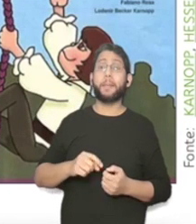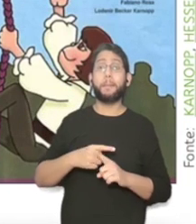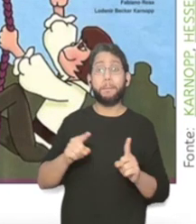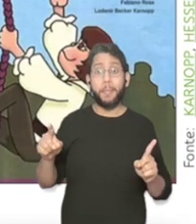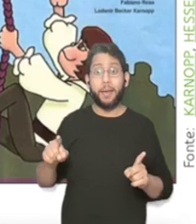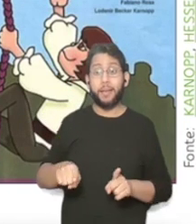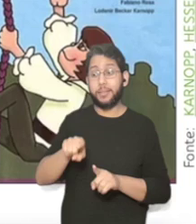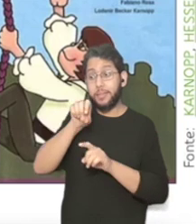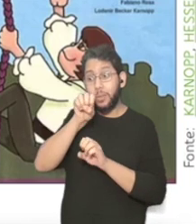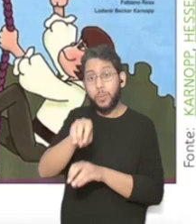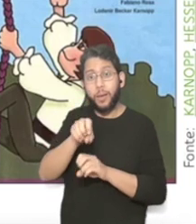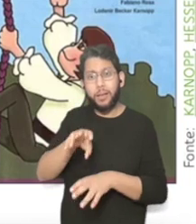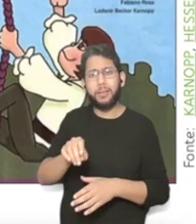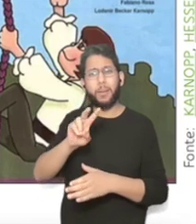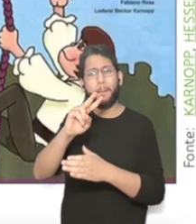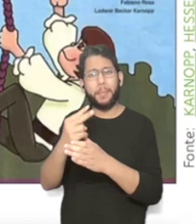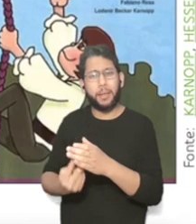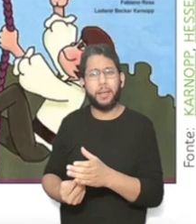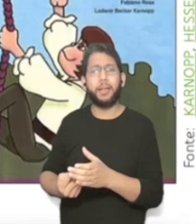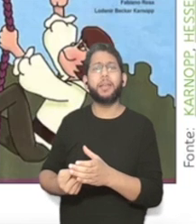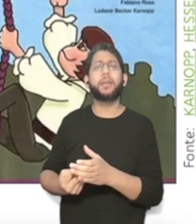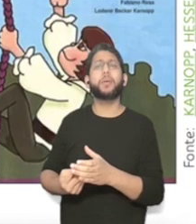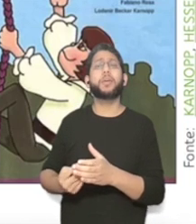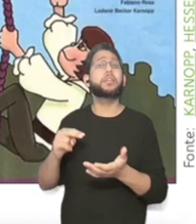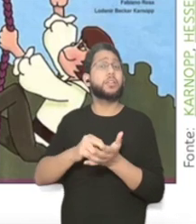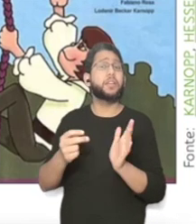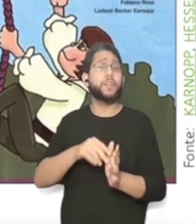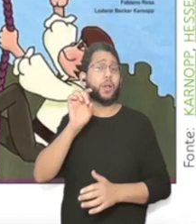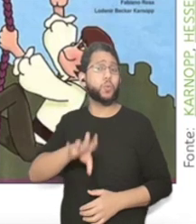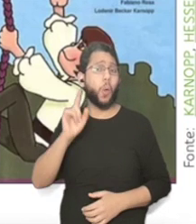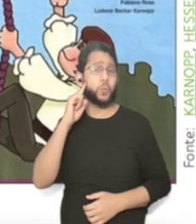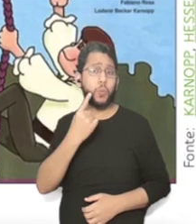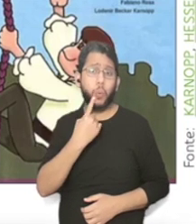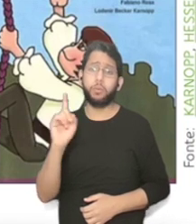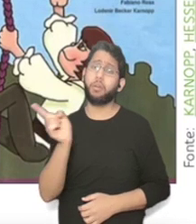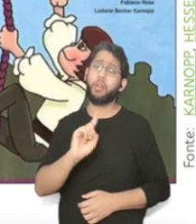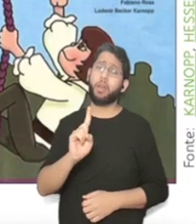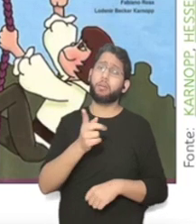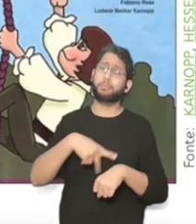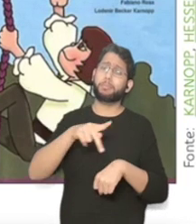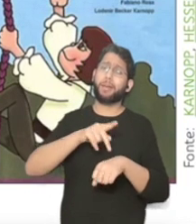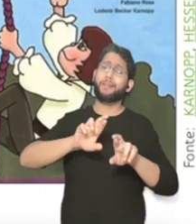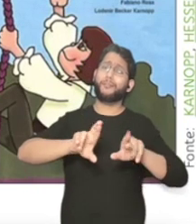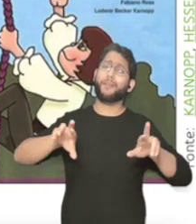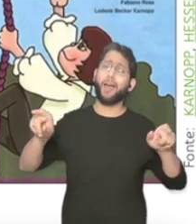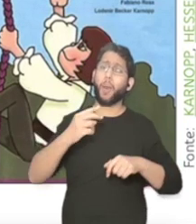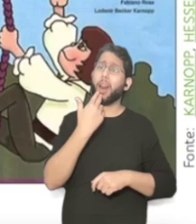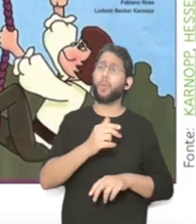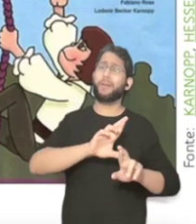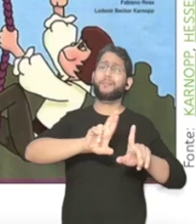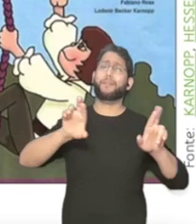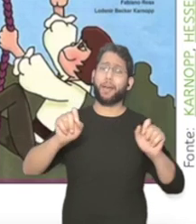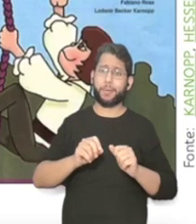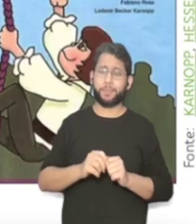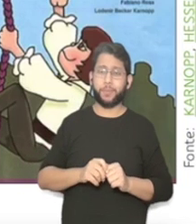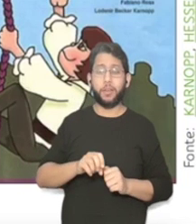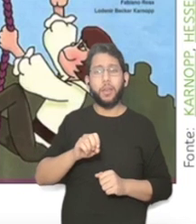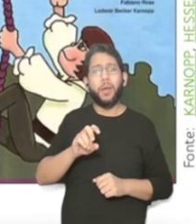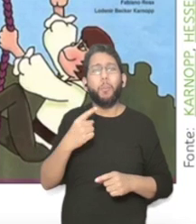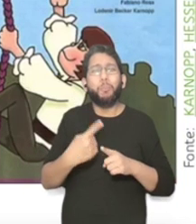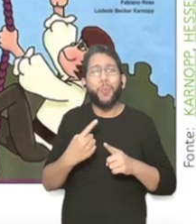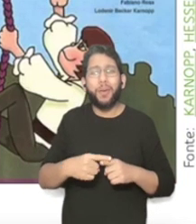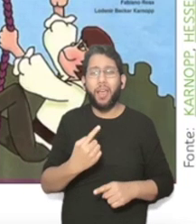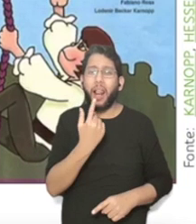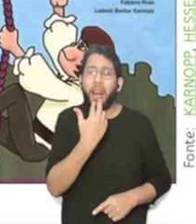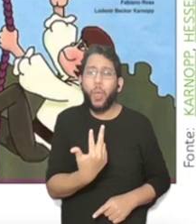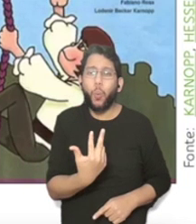coletado lá na educação bilíngue de grupos minoritários e minoritarizados. E por essa razão, quando eu vejo que o surdo é bilíngue, eu